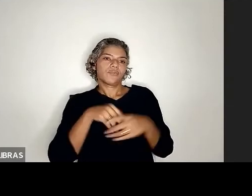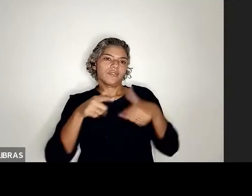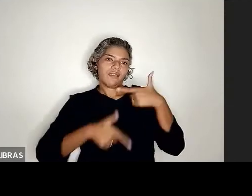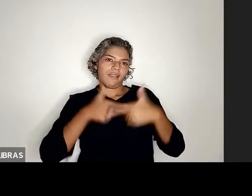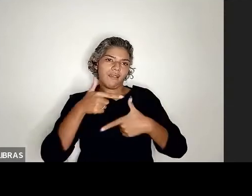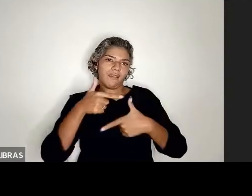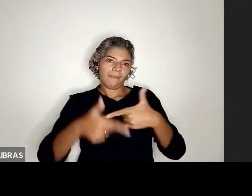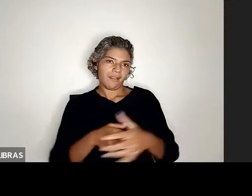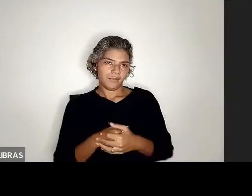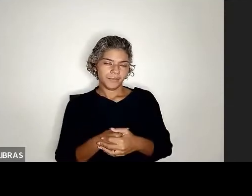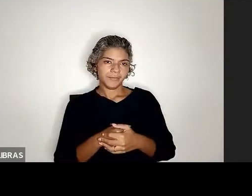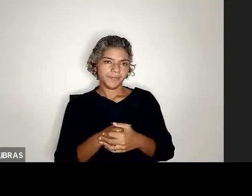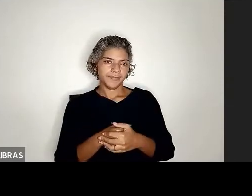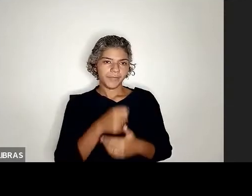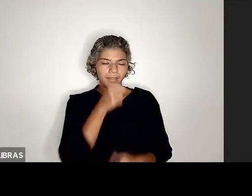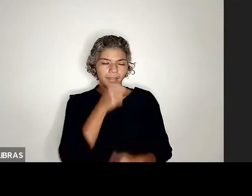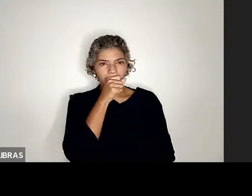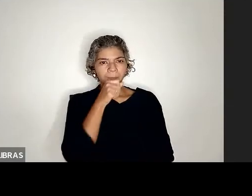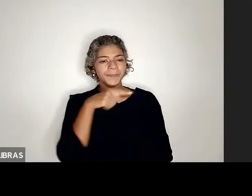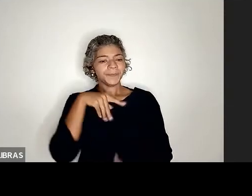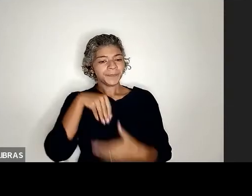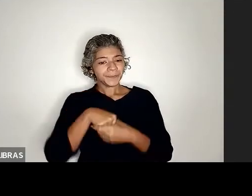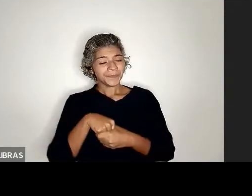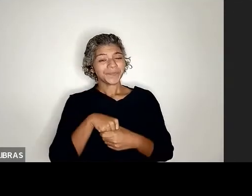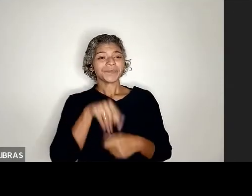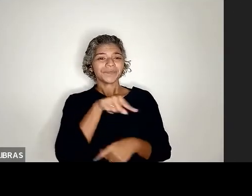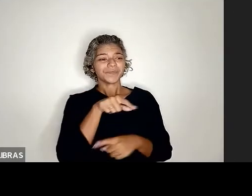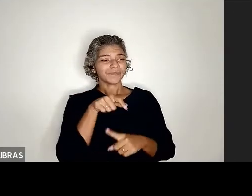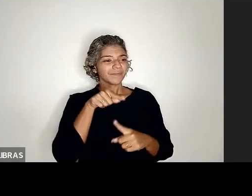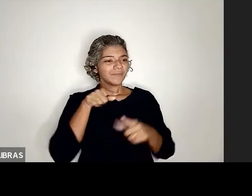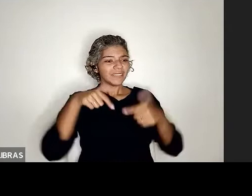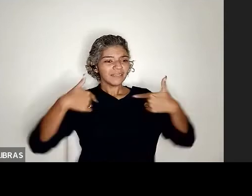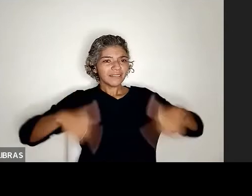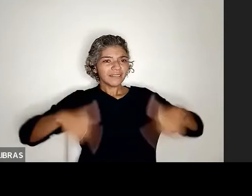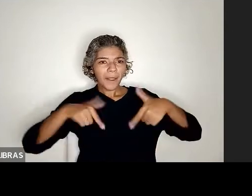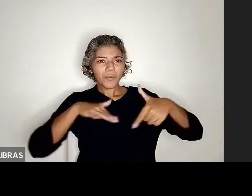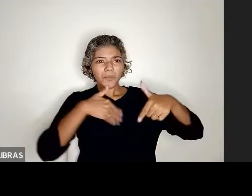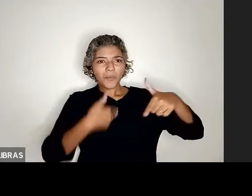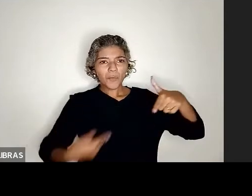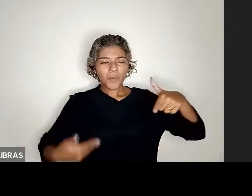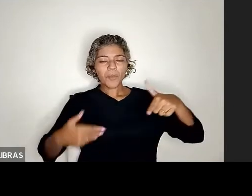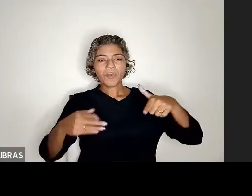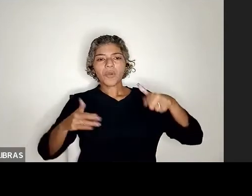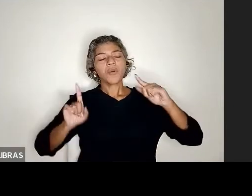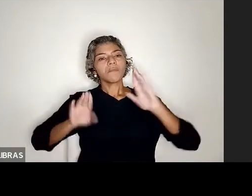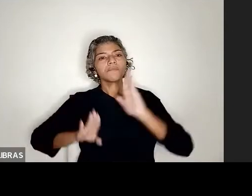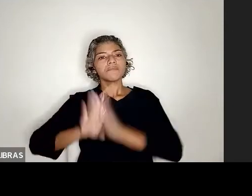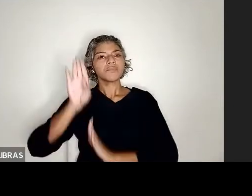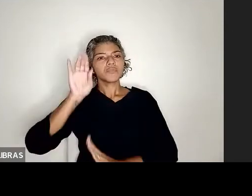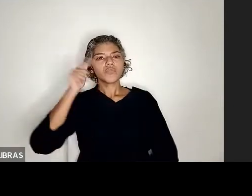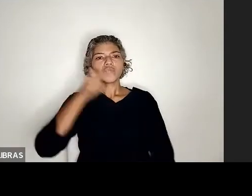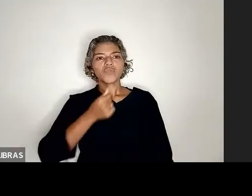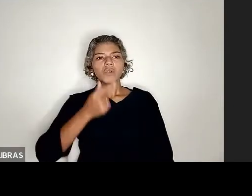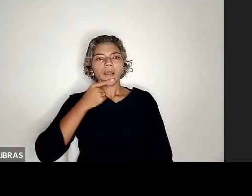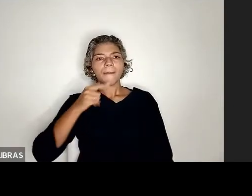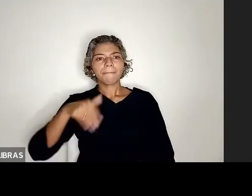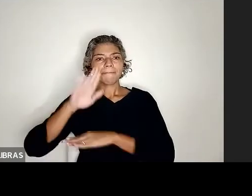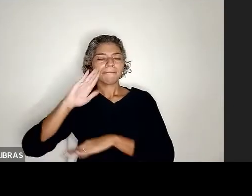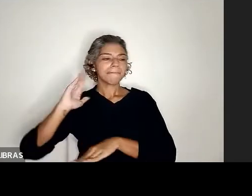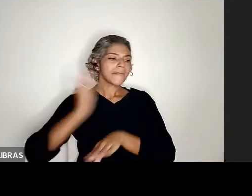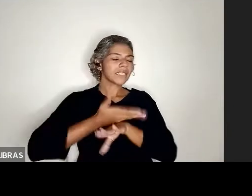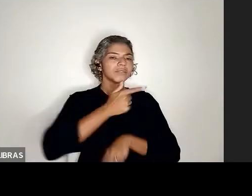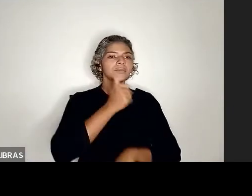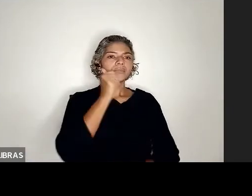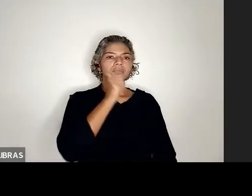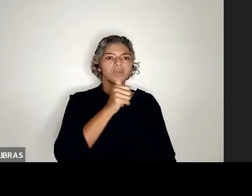homens. Isso é uma realidade, está sendo feito levantamento em várias universidades, tanto para bolsas de pós-doutorado,